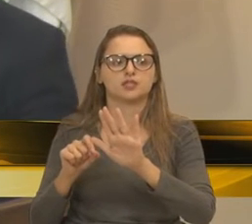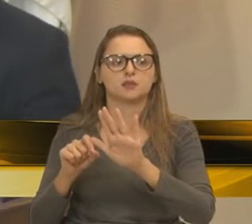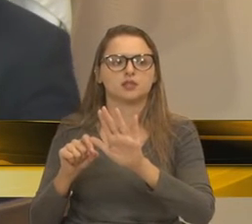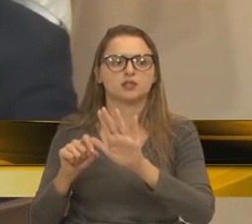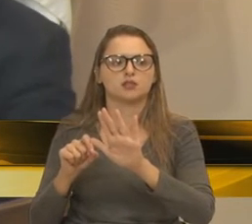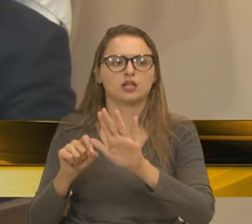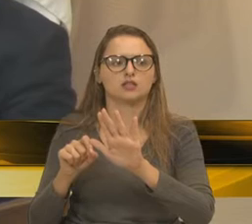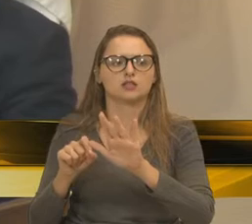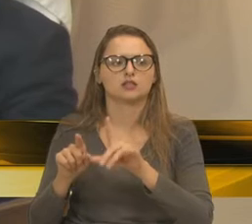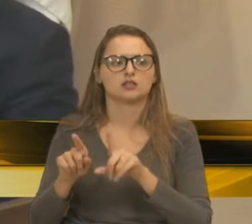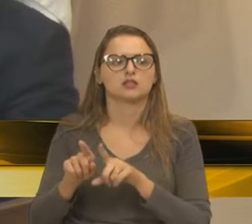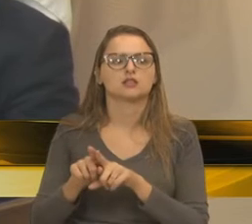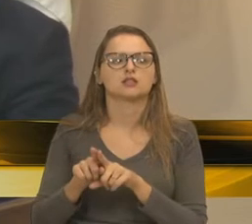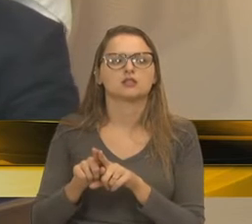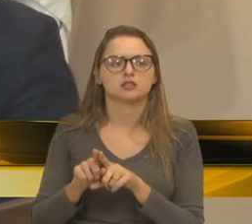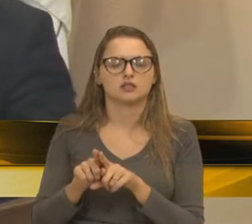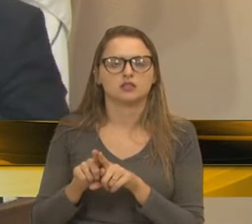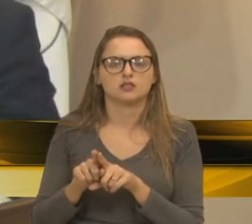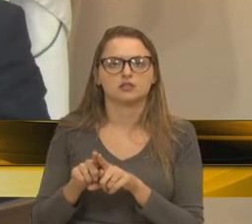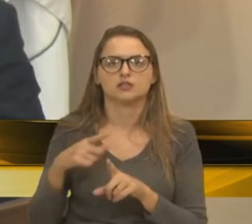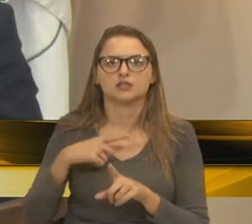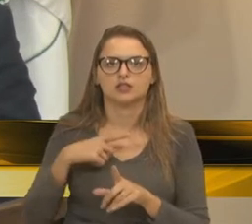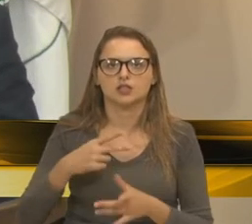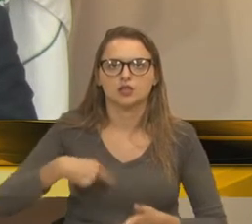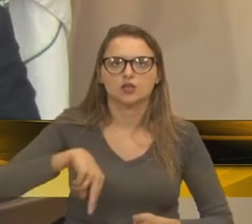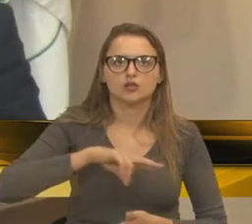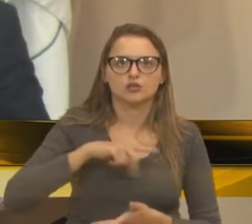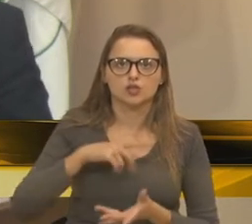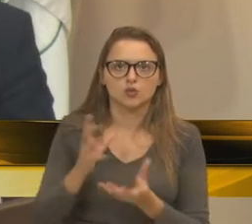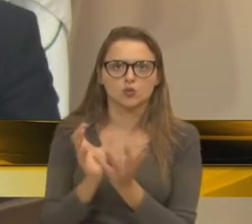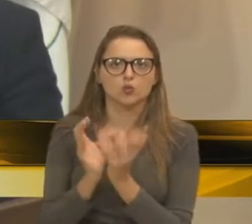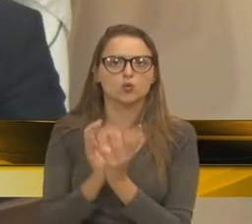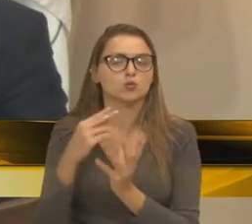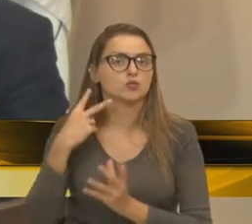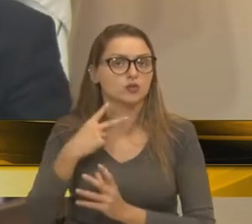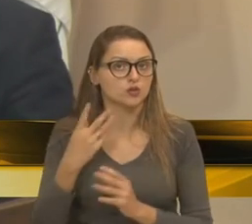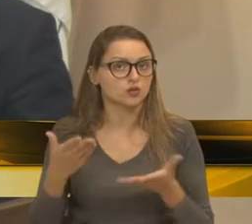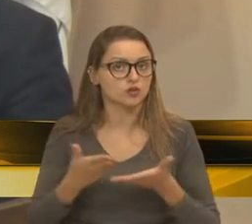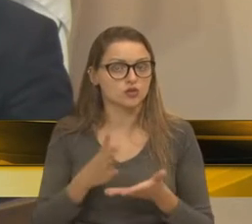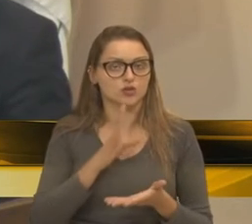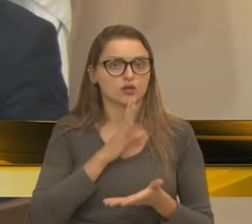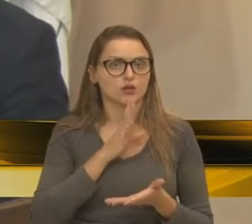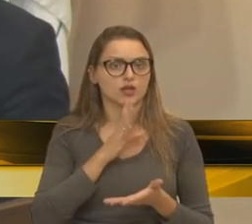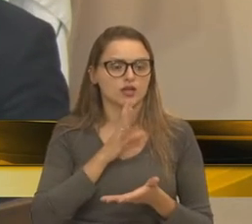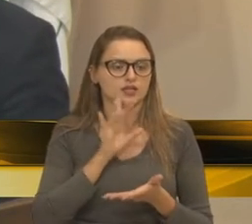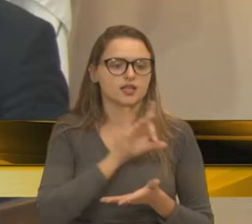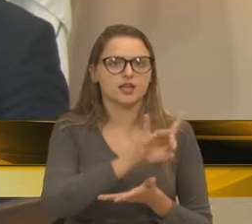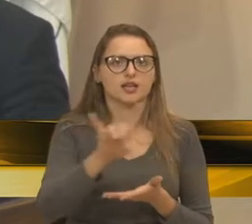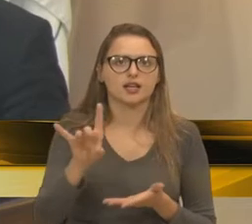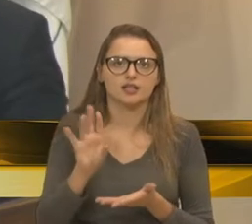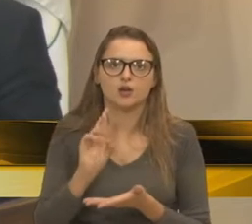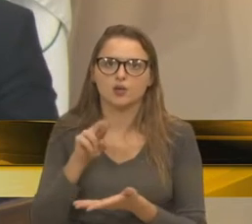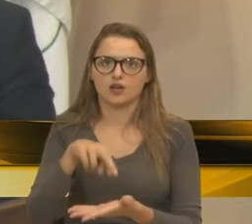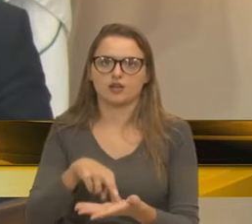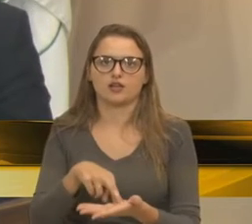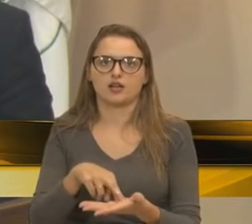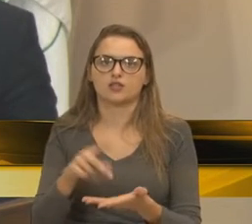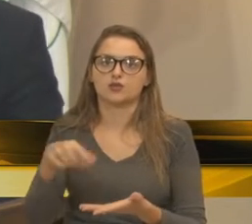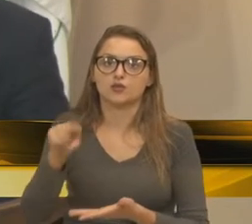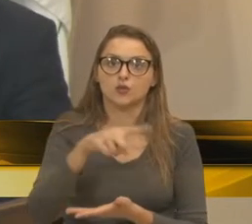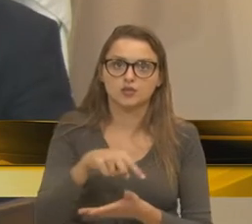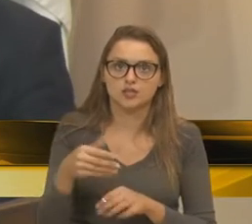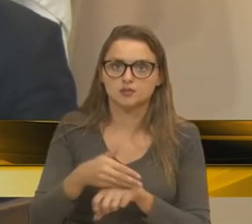Nós podemos ser acusados de outras coisas, mas aqui nós temos um grupo de vereadores que conhece, cada um na sua realidade, mas a gente circula. Vocês